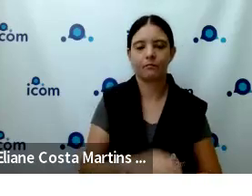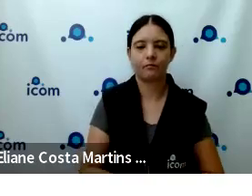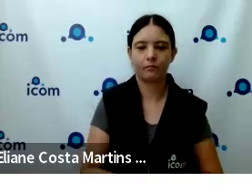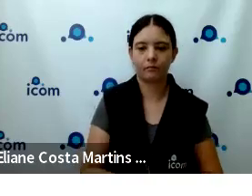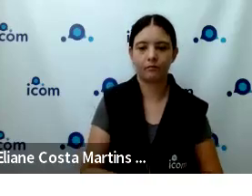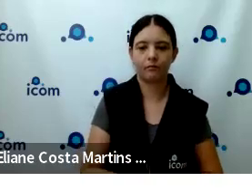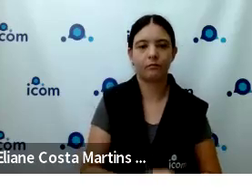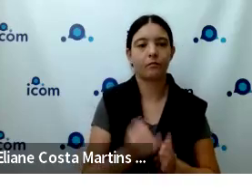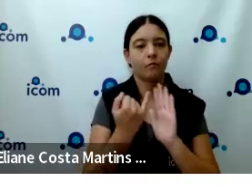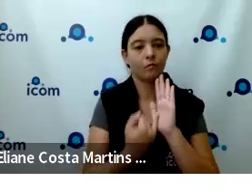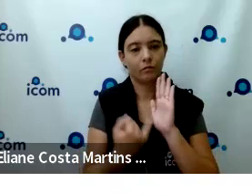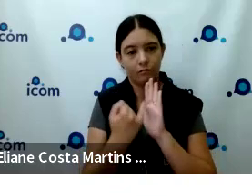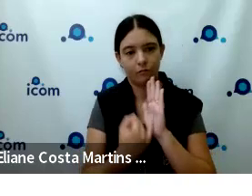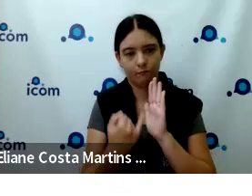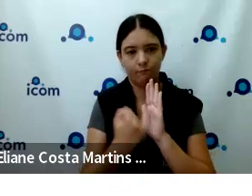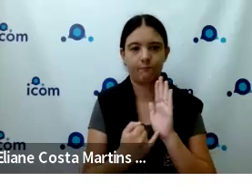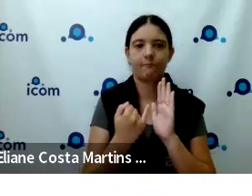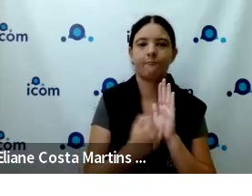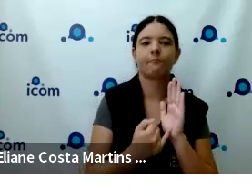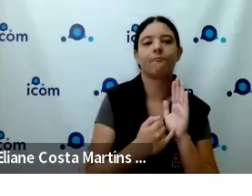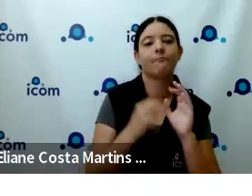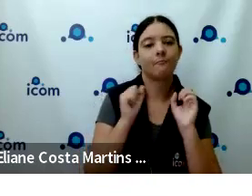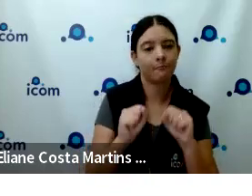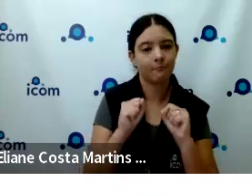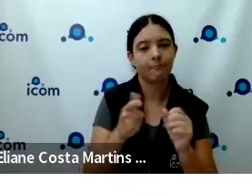Os impostos podem ser liquidados